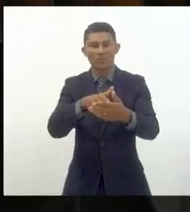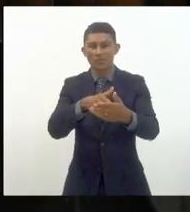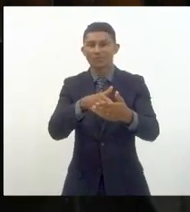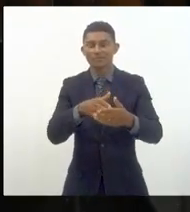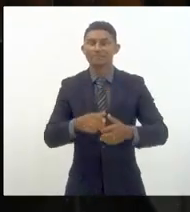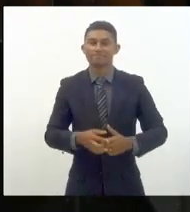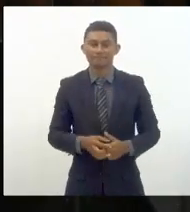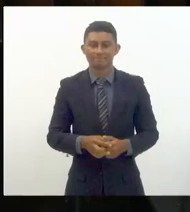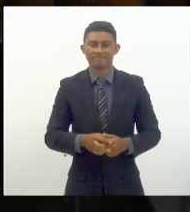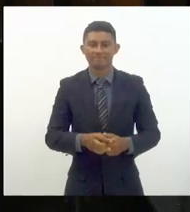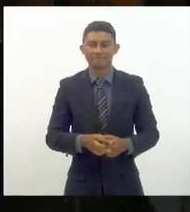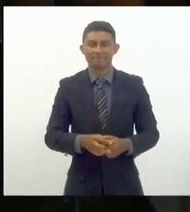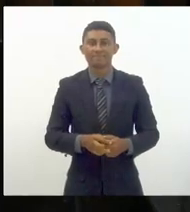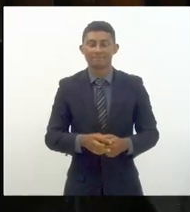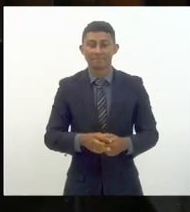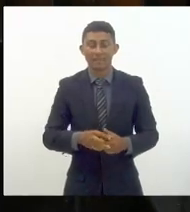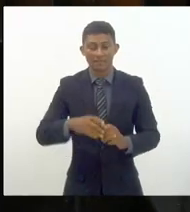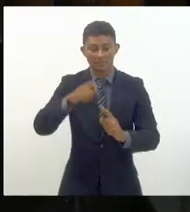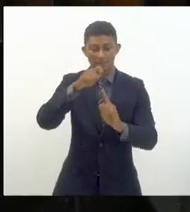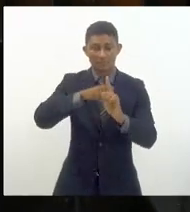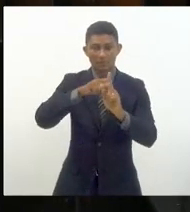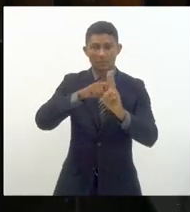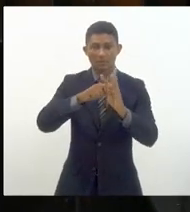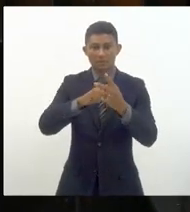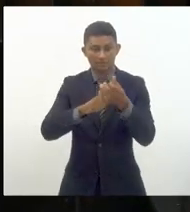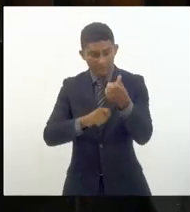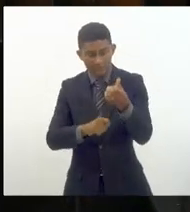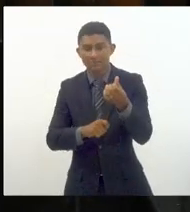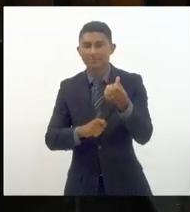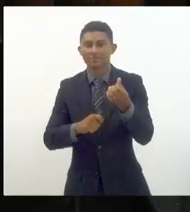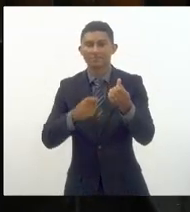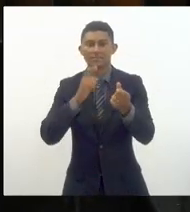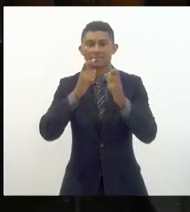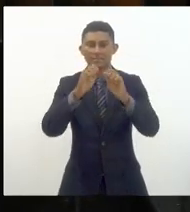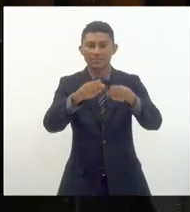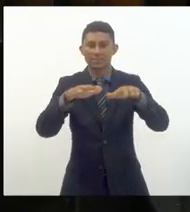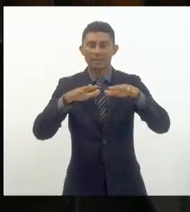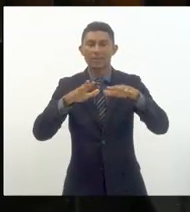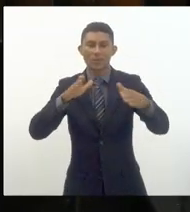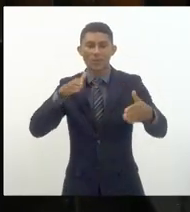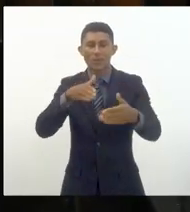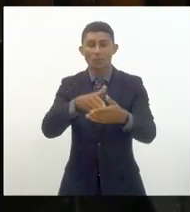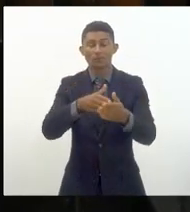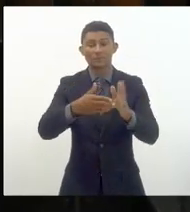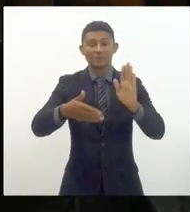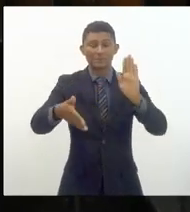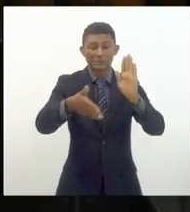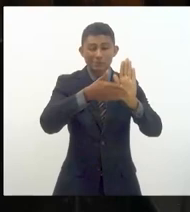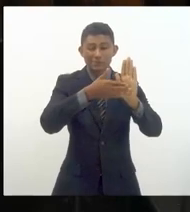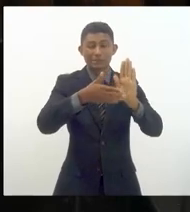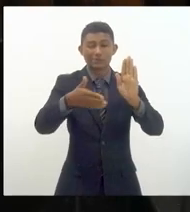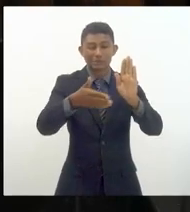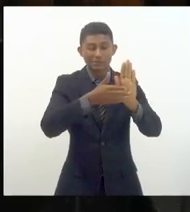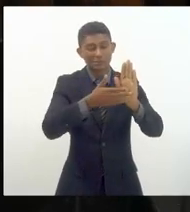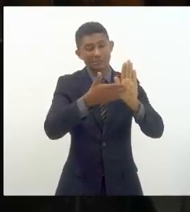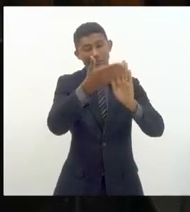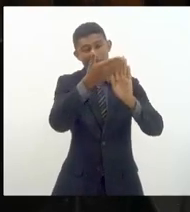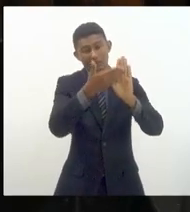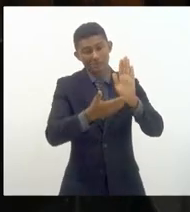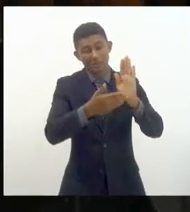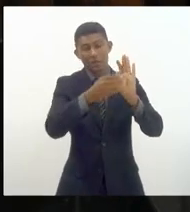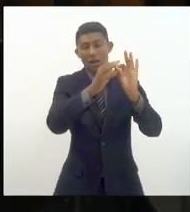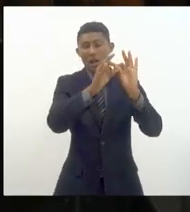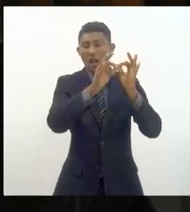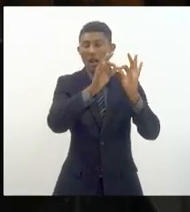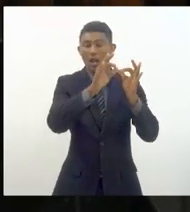fim do primeiro semestre uma extensa pauta na